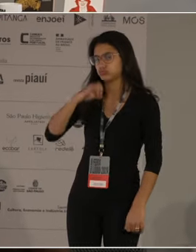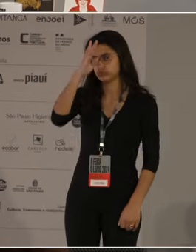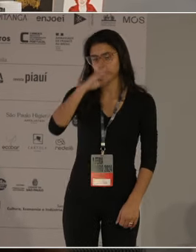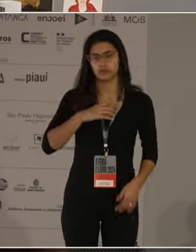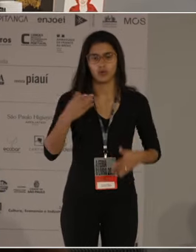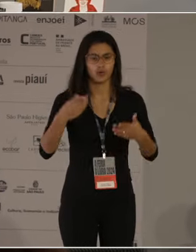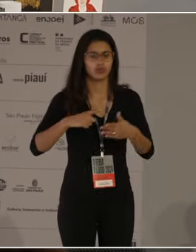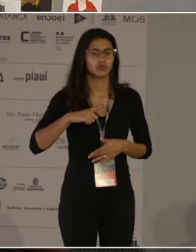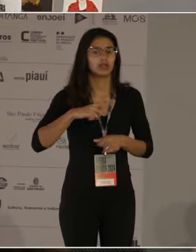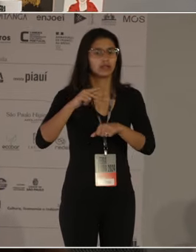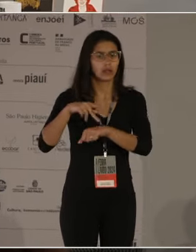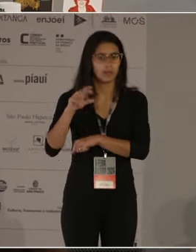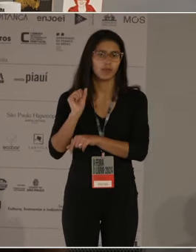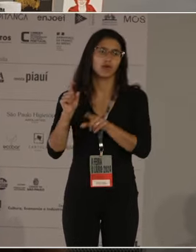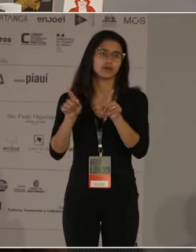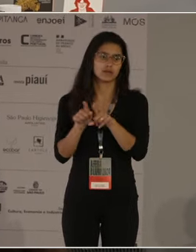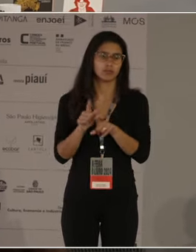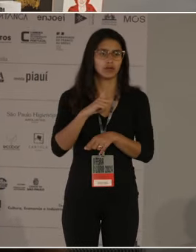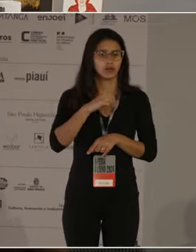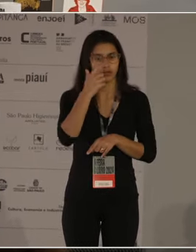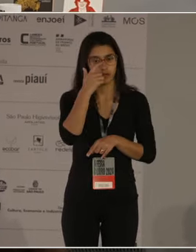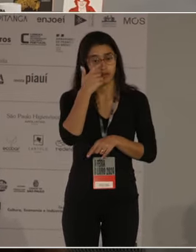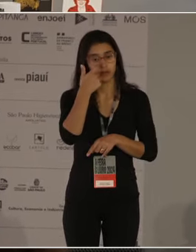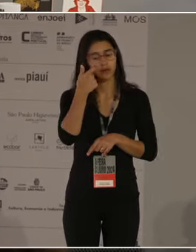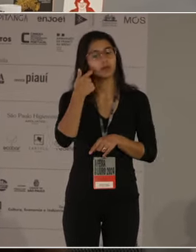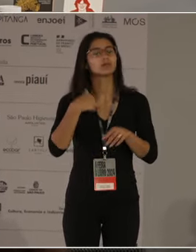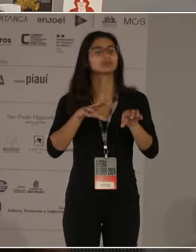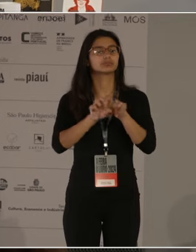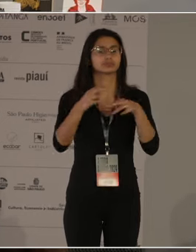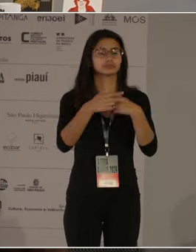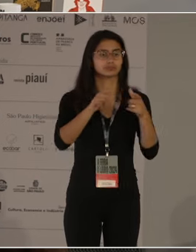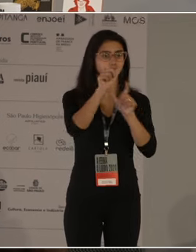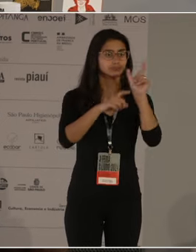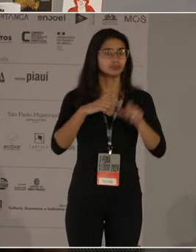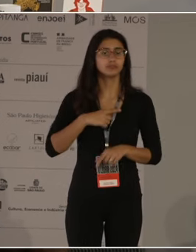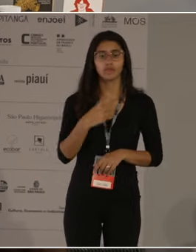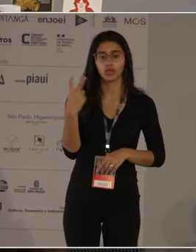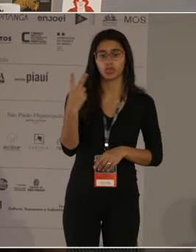dia tem pós-graduação também, tem formado bastante gente. A gente tem a criação de dois parques